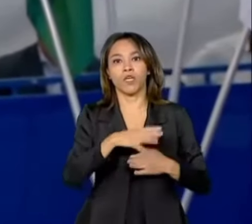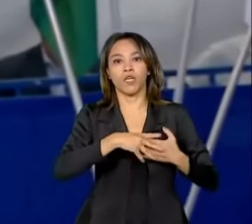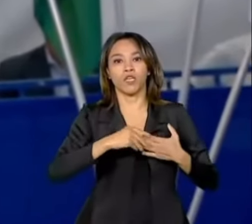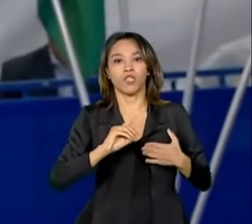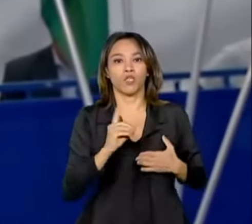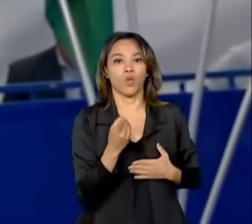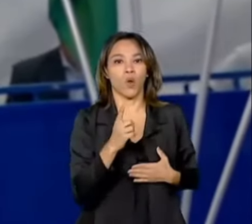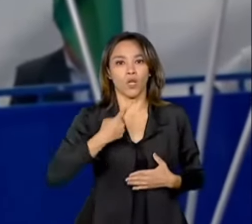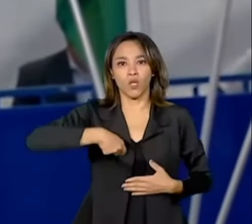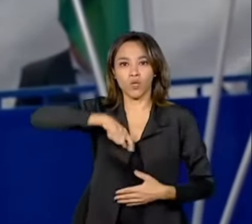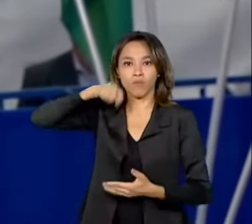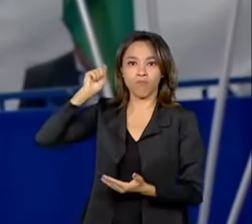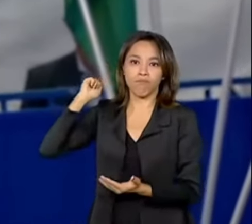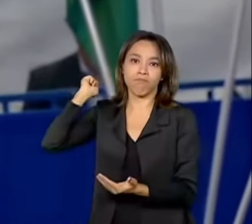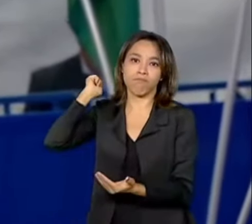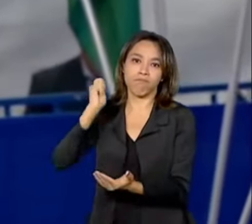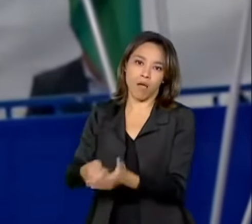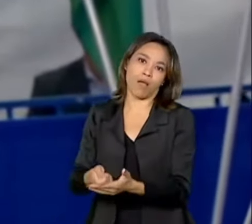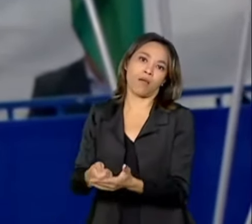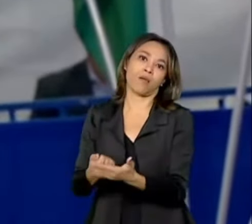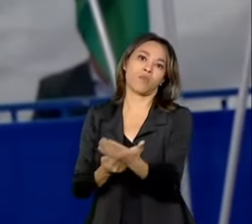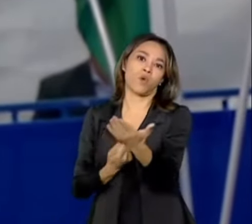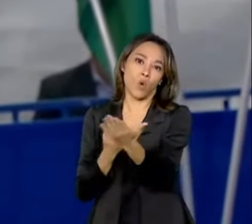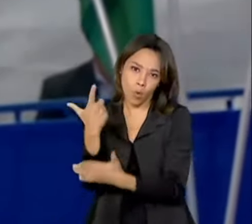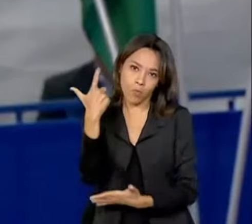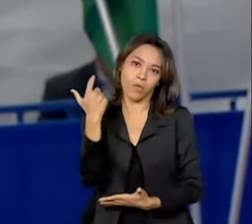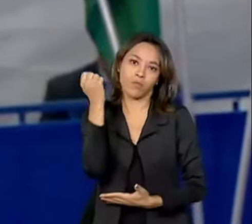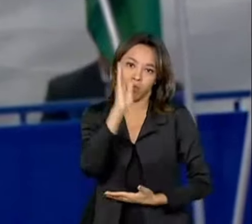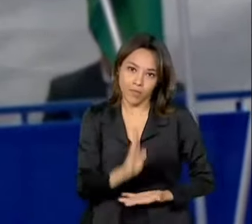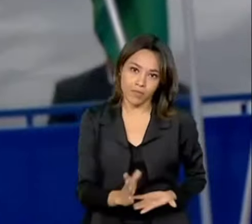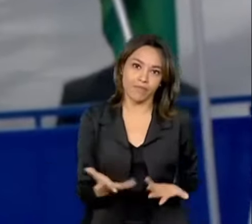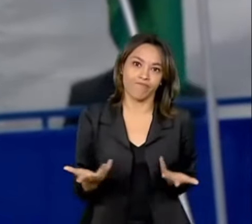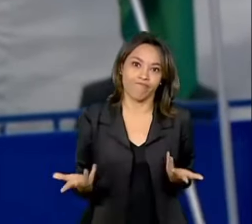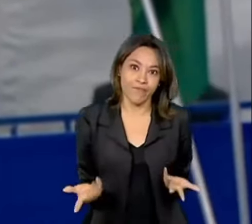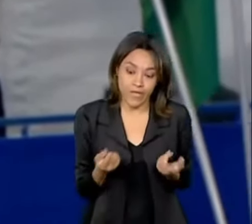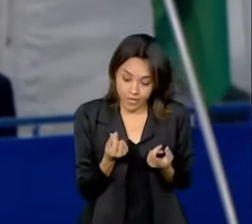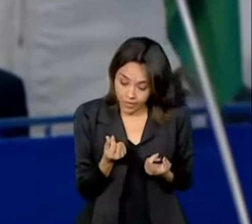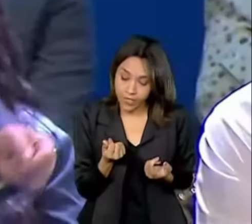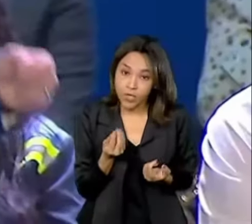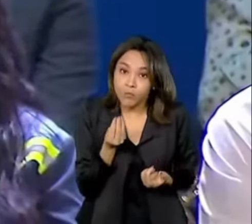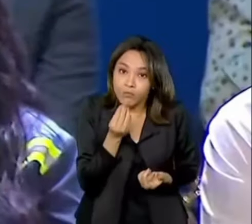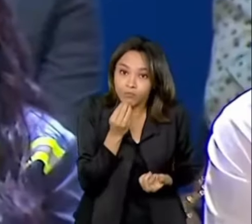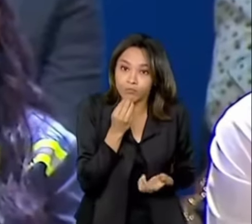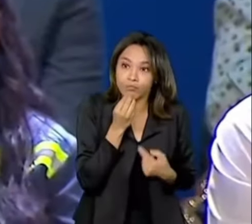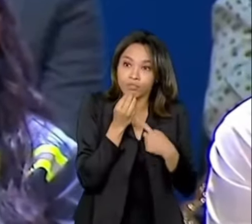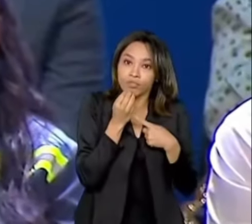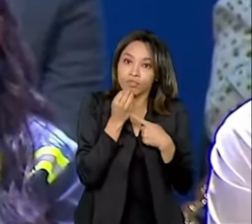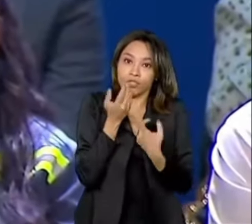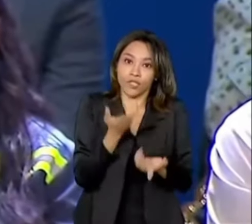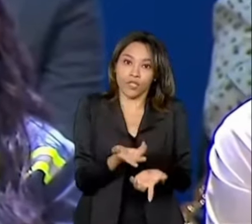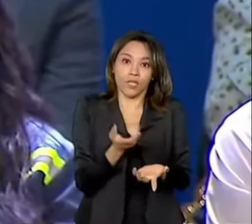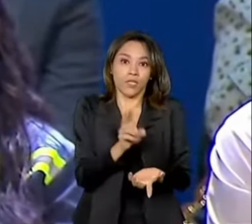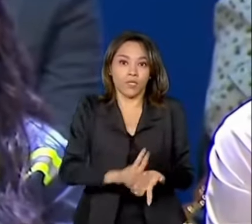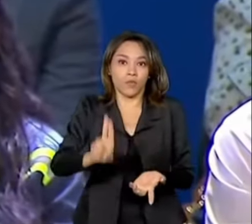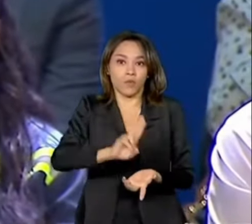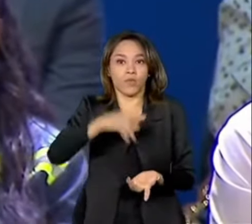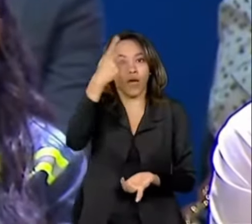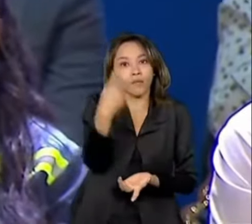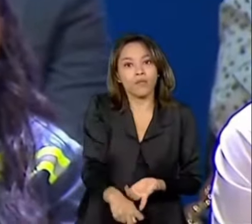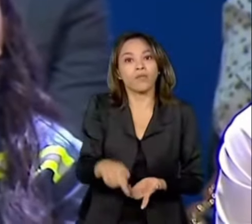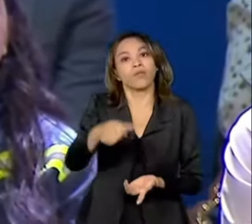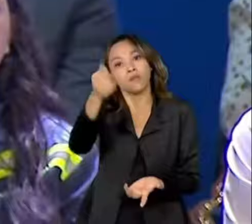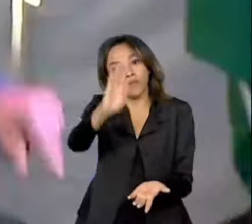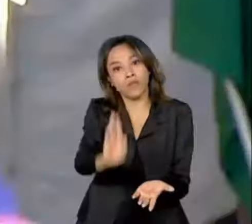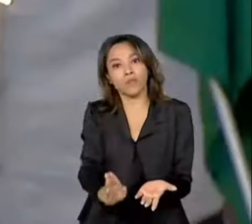nós pagamos, sabe, para importar fertilizante para o Brasil. Esse dinheiro poderia ter sido pago para empresários aqui